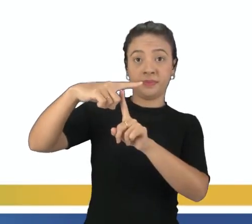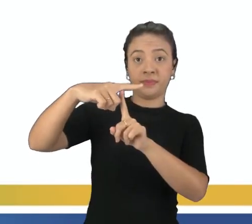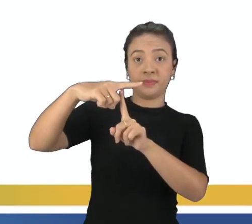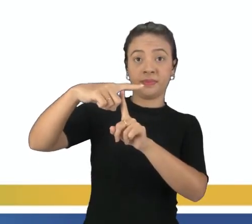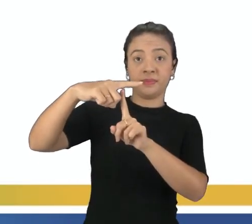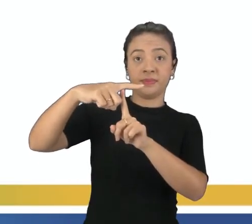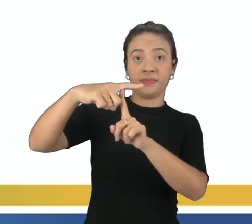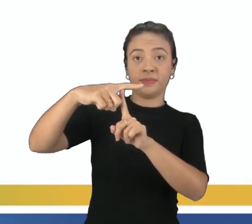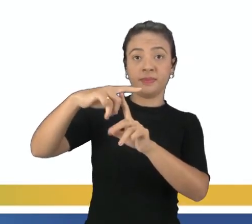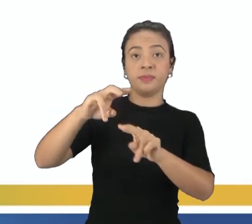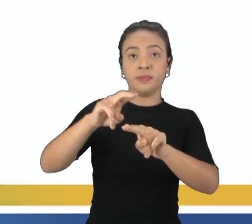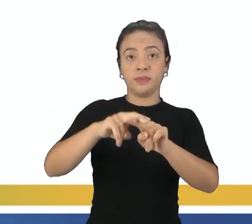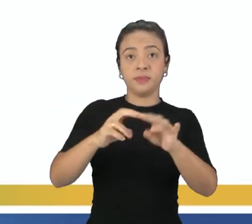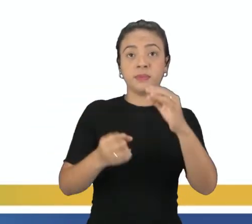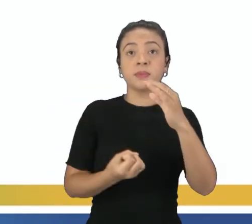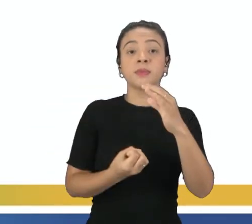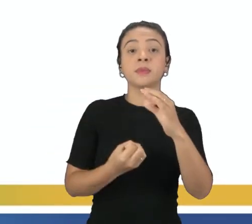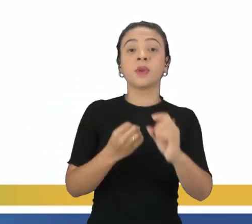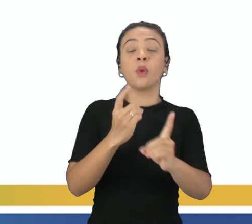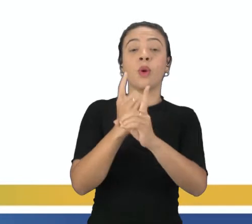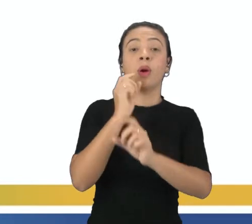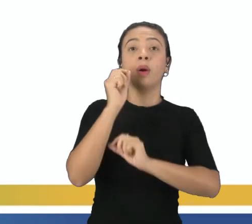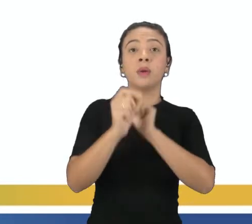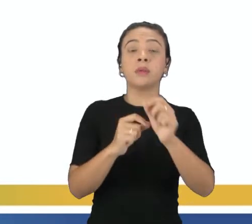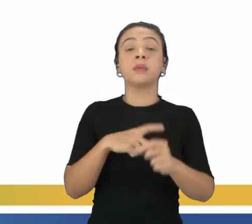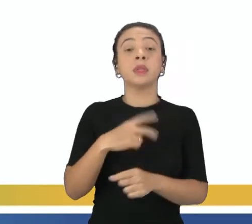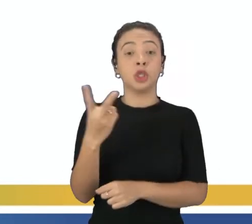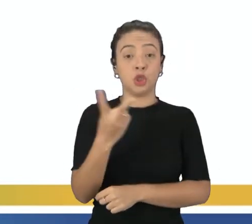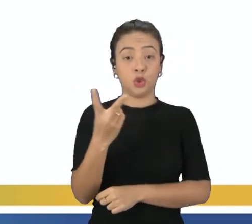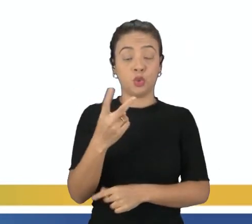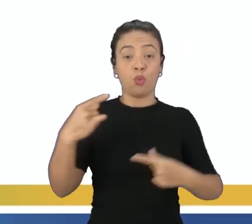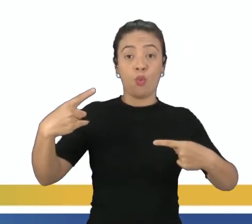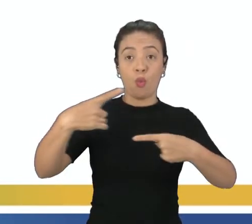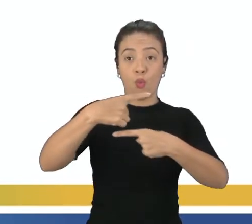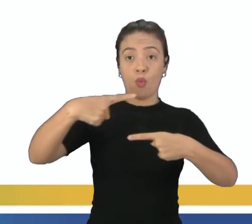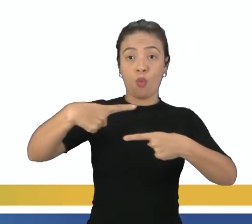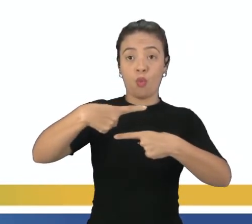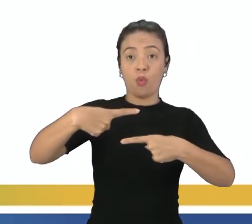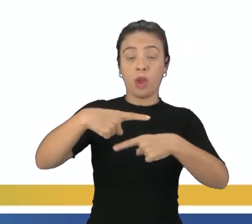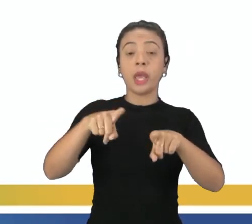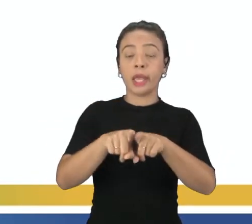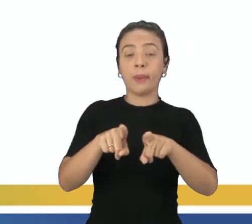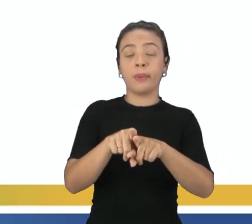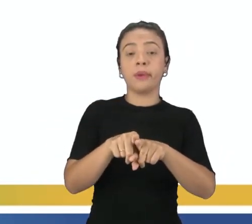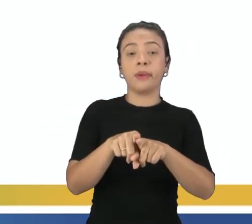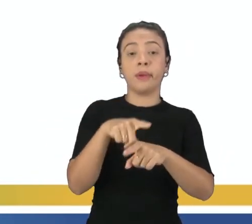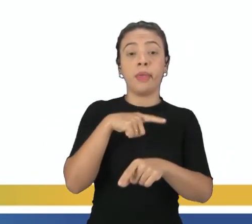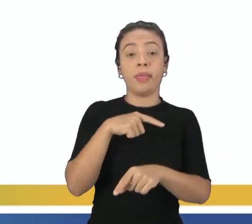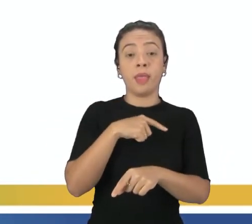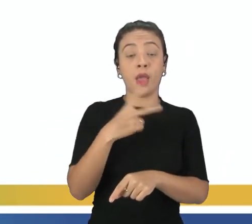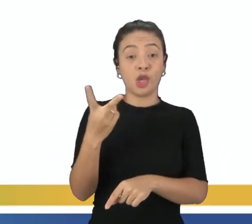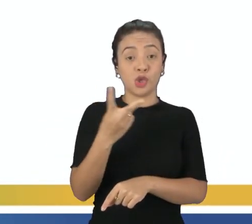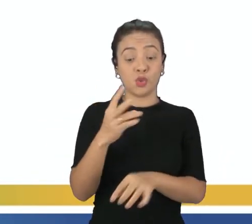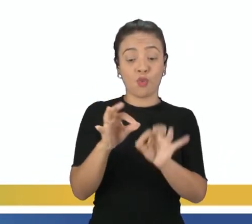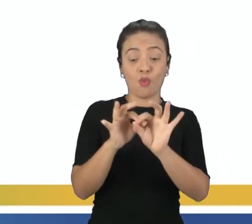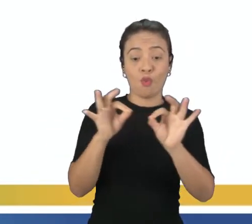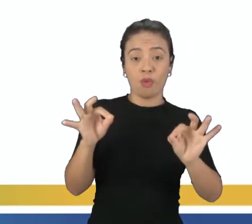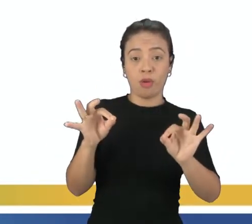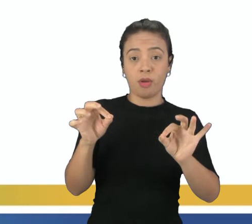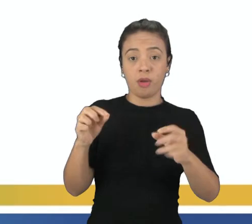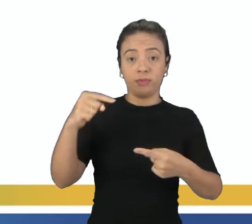né? Então, nesse caso, nós temos um par de retas paralelas, que são as retas azuis, certo? E um par de